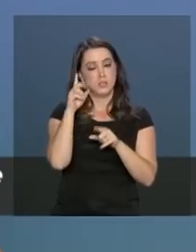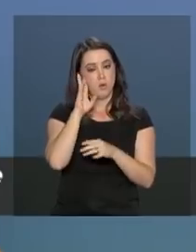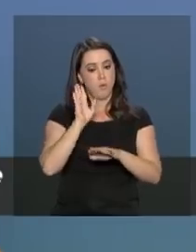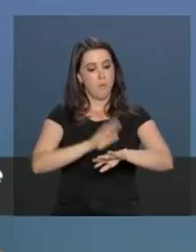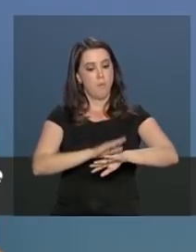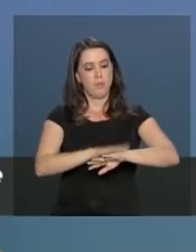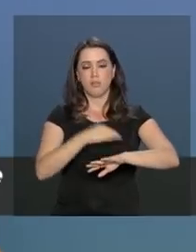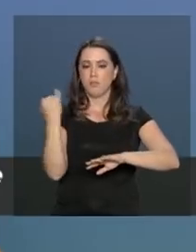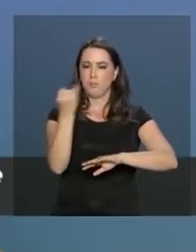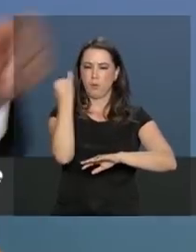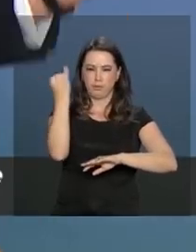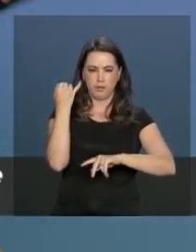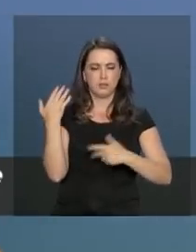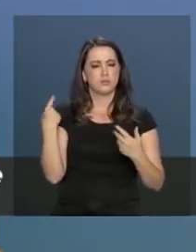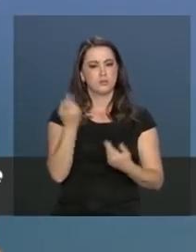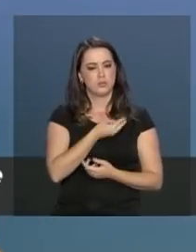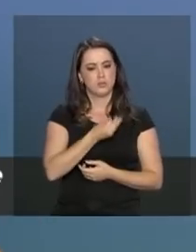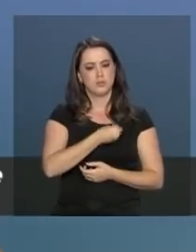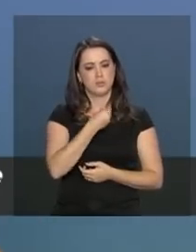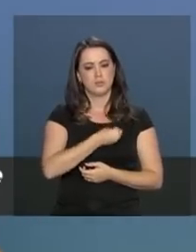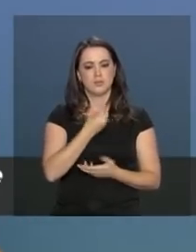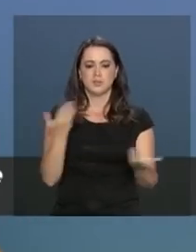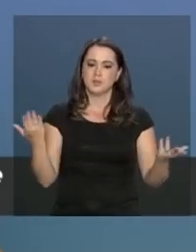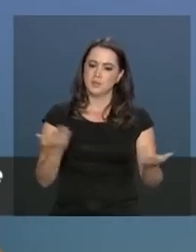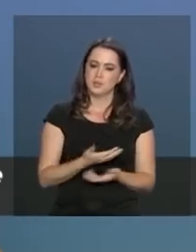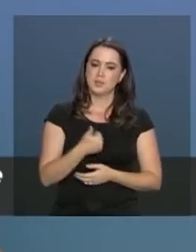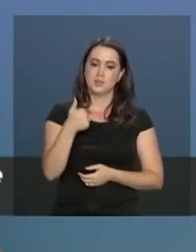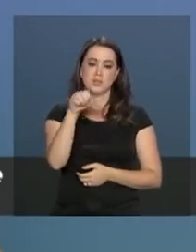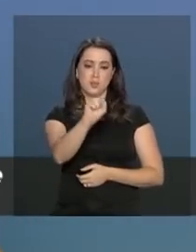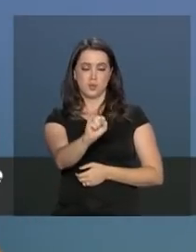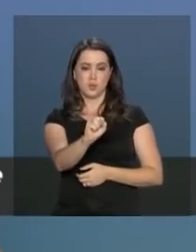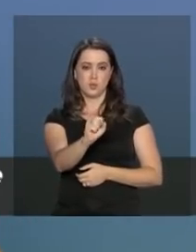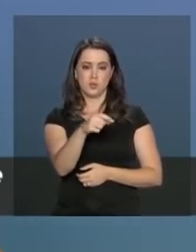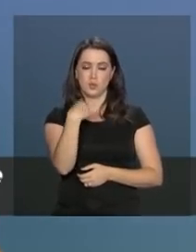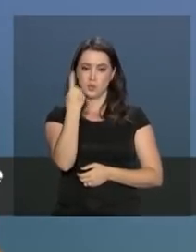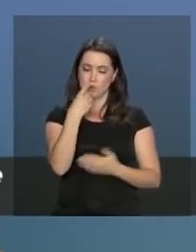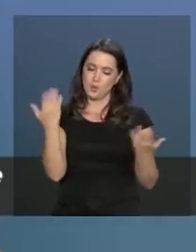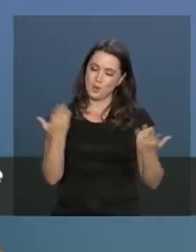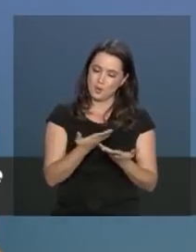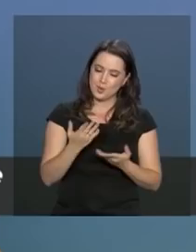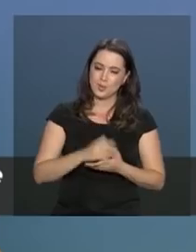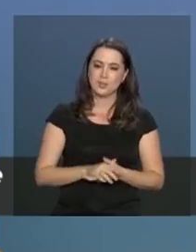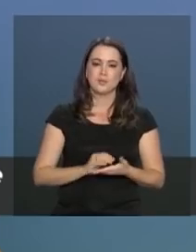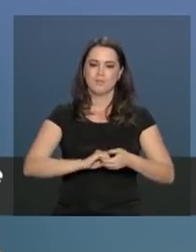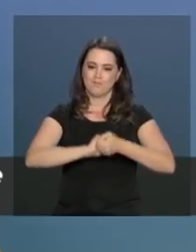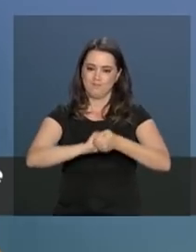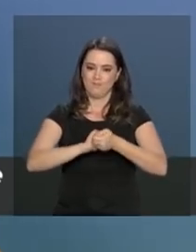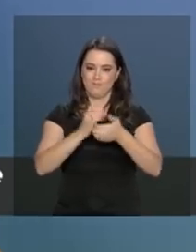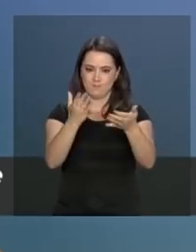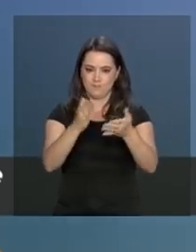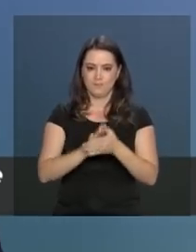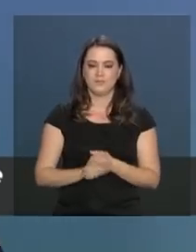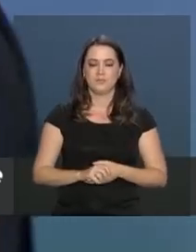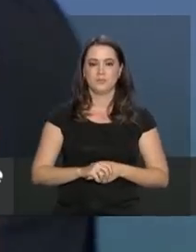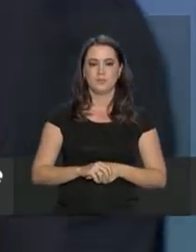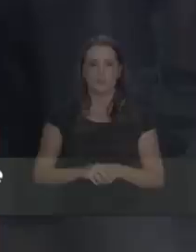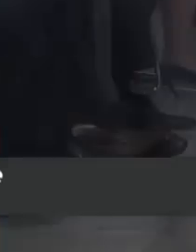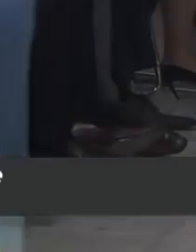que nós vivemos as 18 horas do dia de hoje meus cumprimentos atores